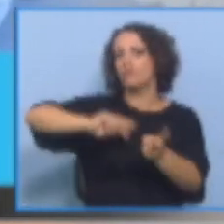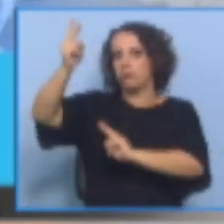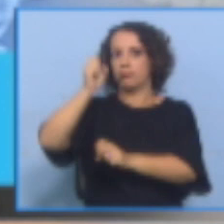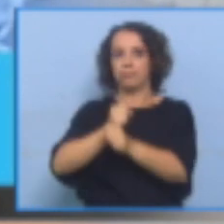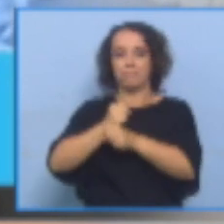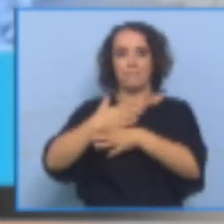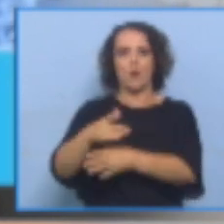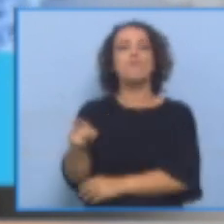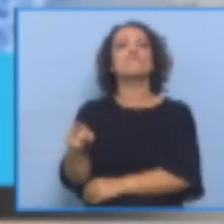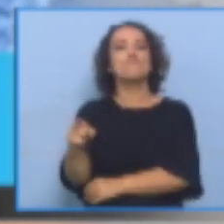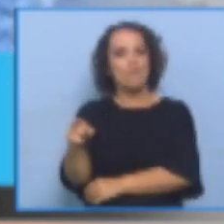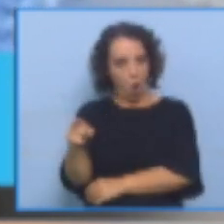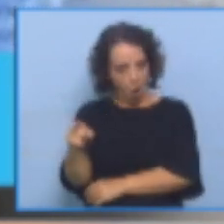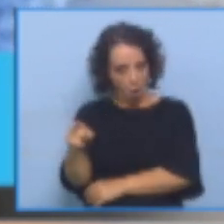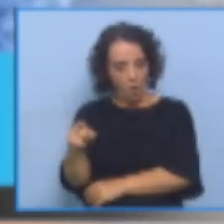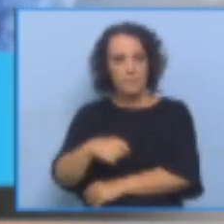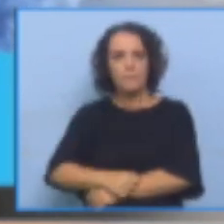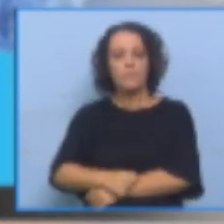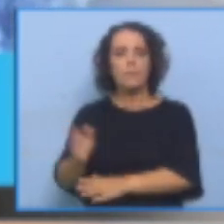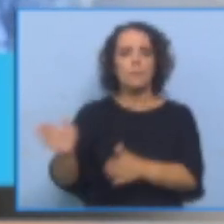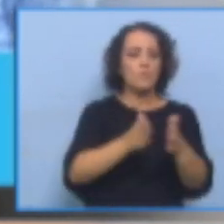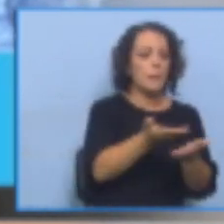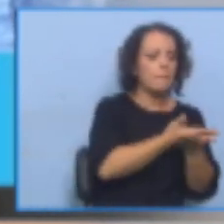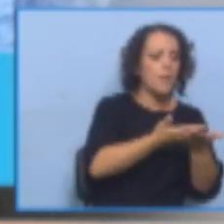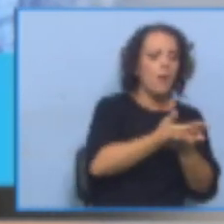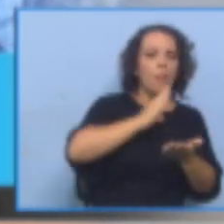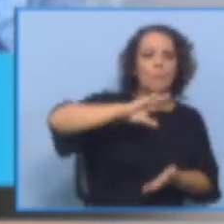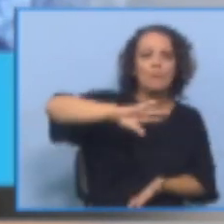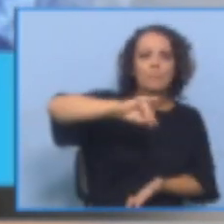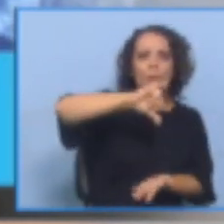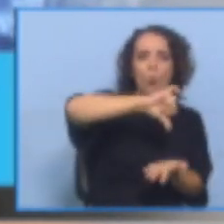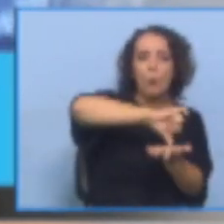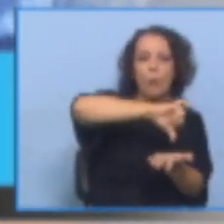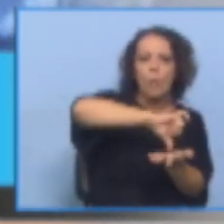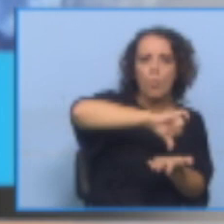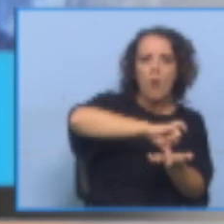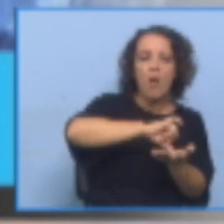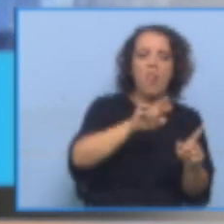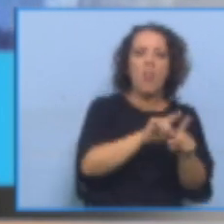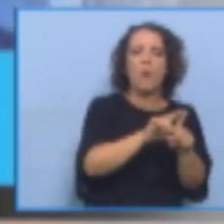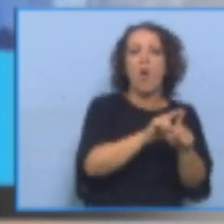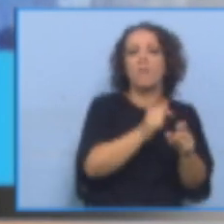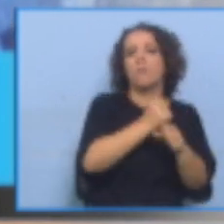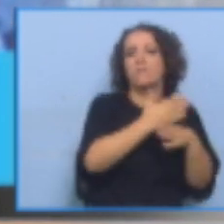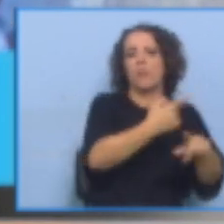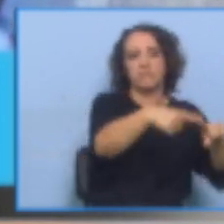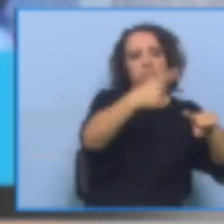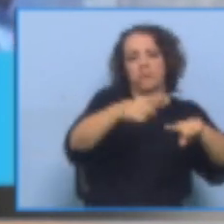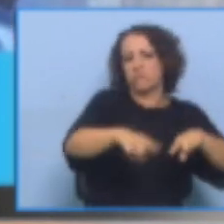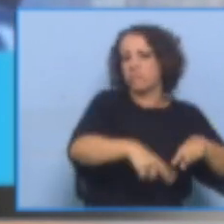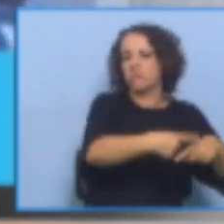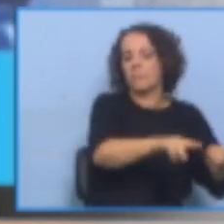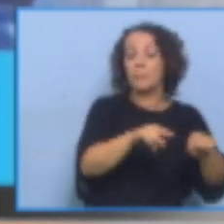exercer a profissão, e aquilo que é um mercado muito mais localizado, que é um mercado indiferenciado. Mas aqui não se trata de